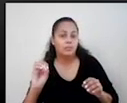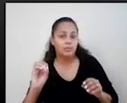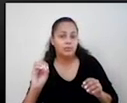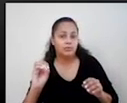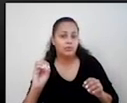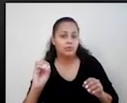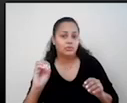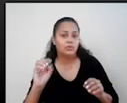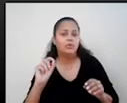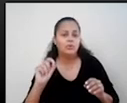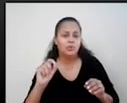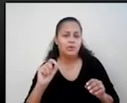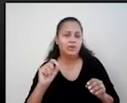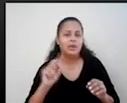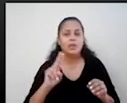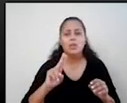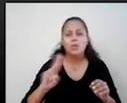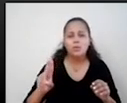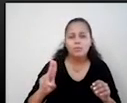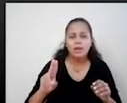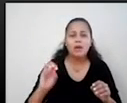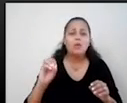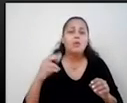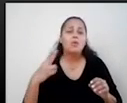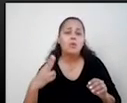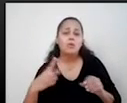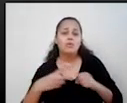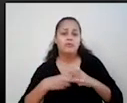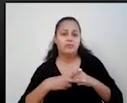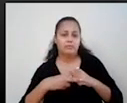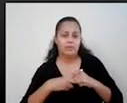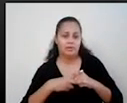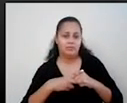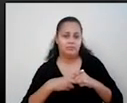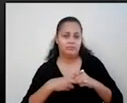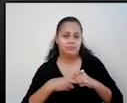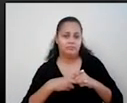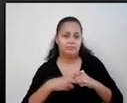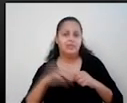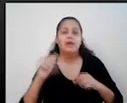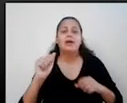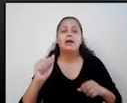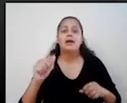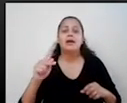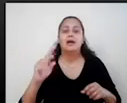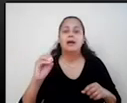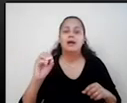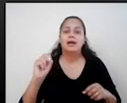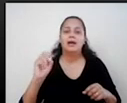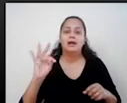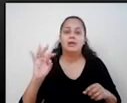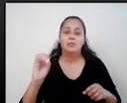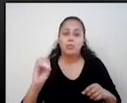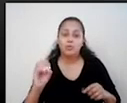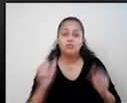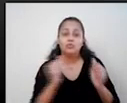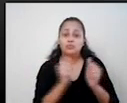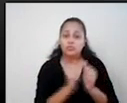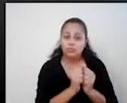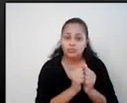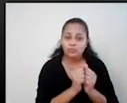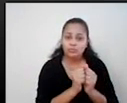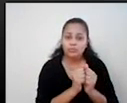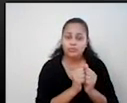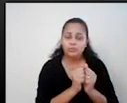Então, é um aposto de qual palavra? Adjunta, adnominal e adverbial é o aposto de adjuntos. Adjuntos é um substantivo.